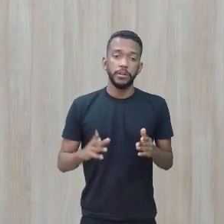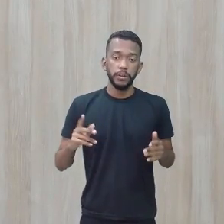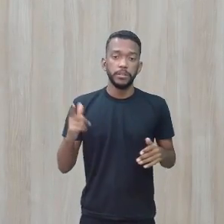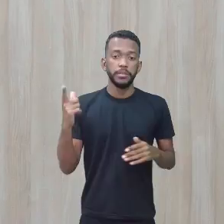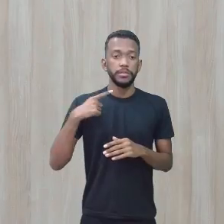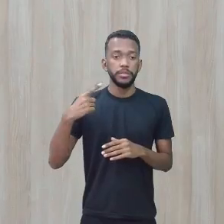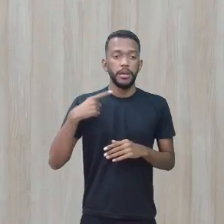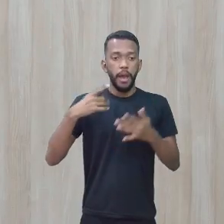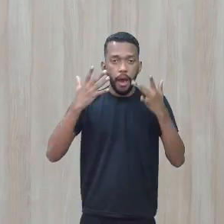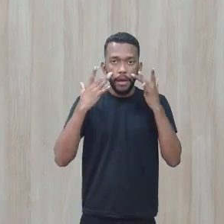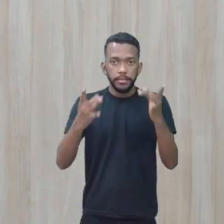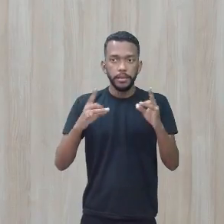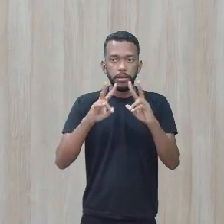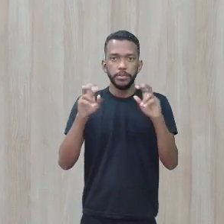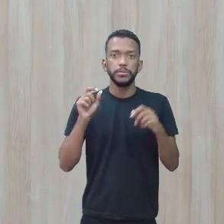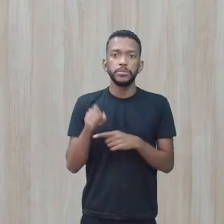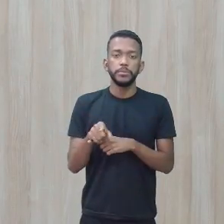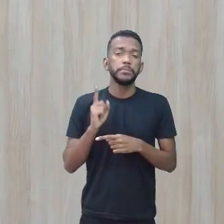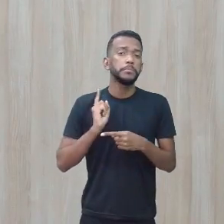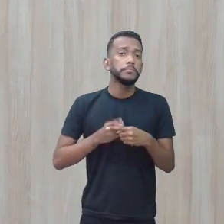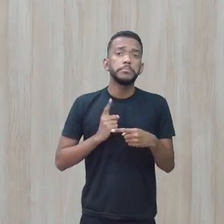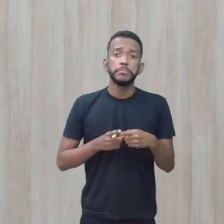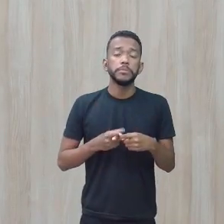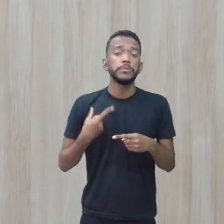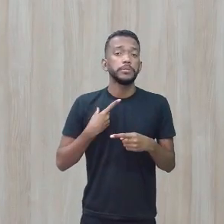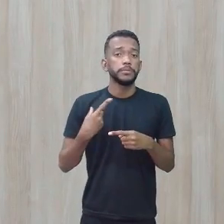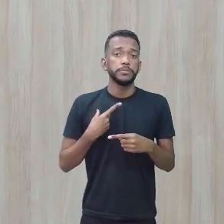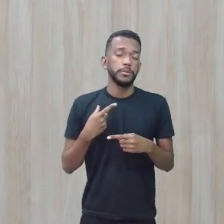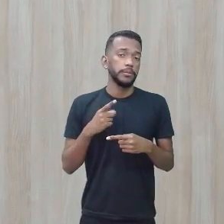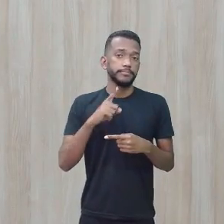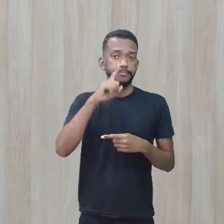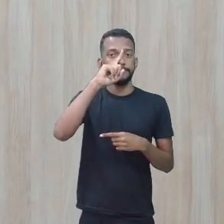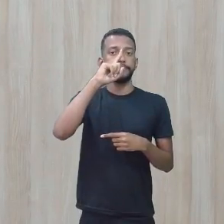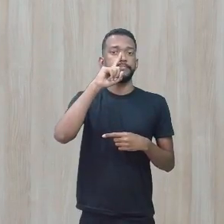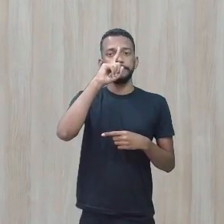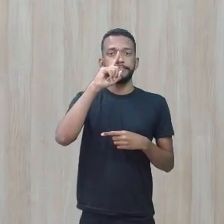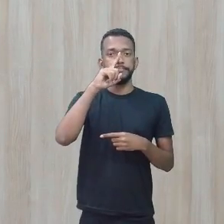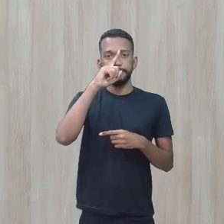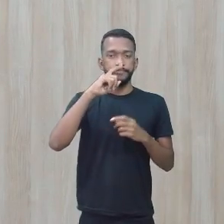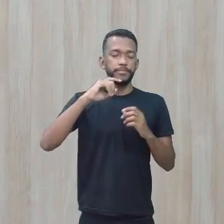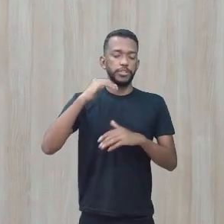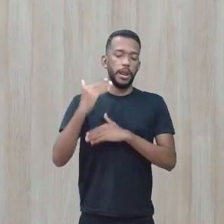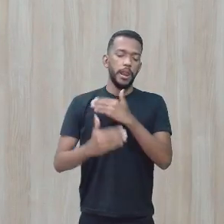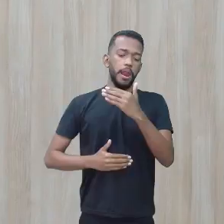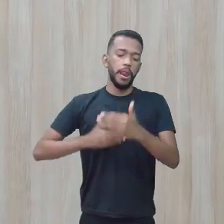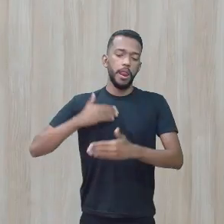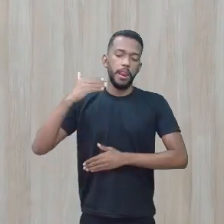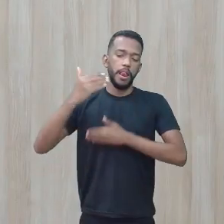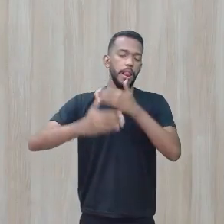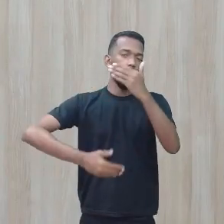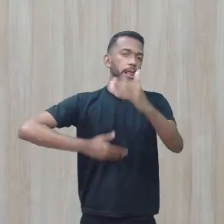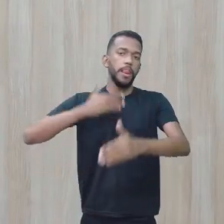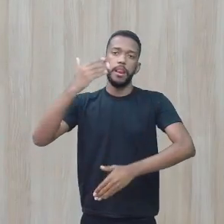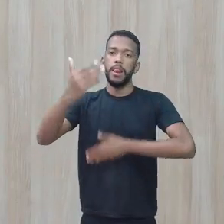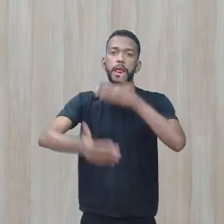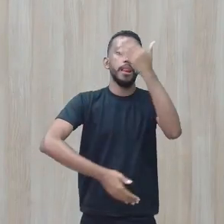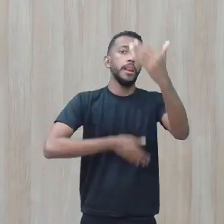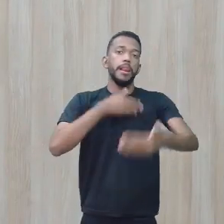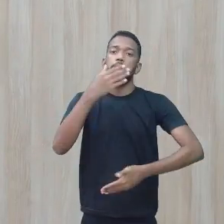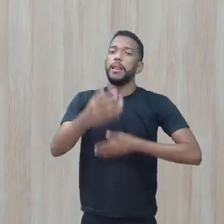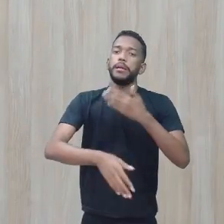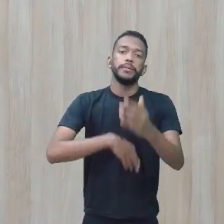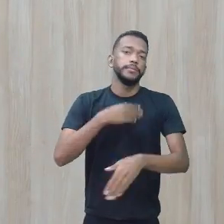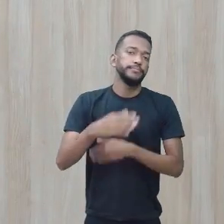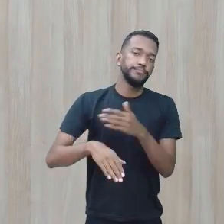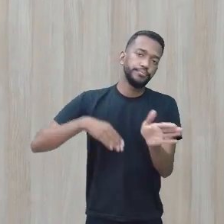atento a essas questões, porque é uma bola de neve, realmente, né? A gente explora nossos recursos